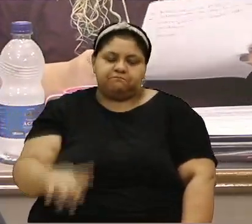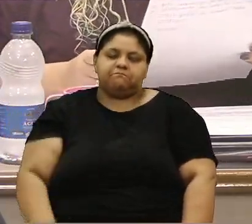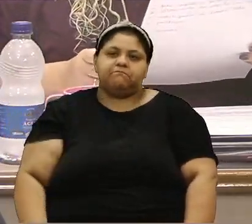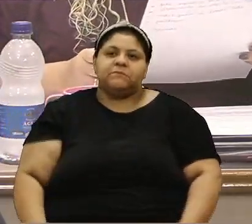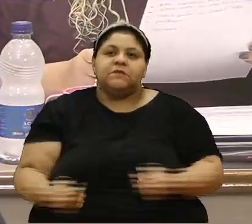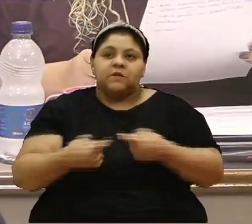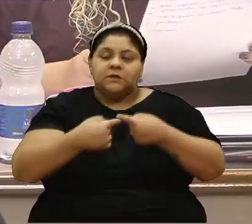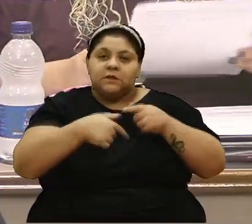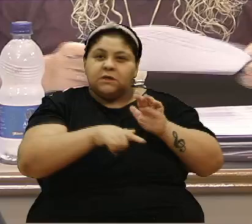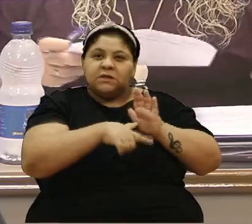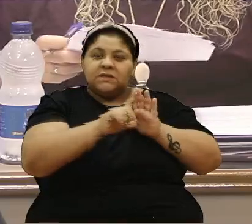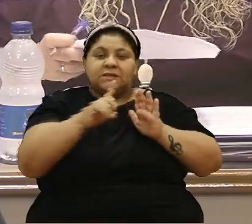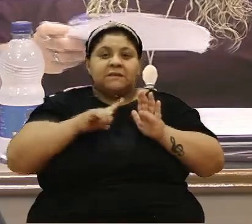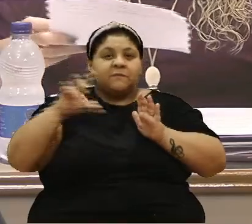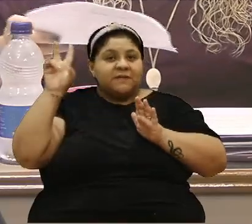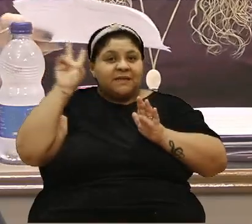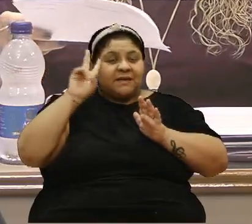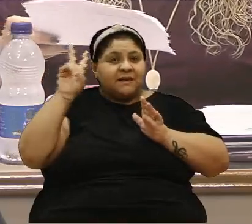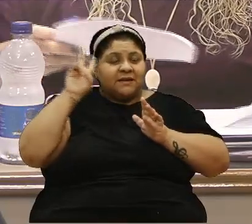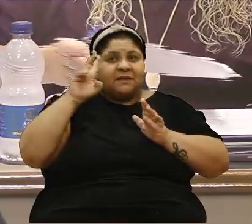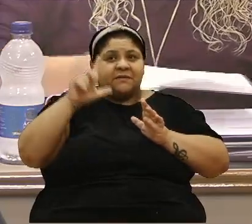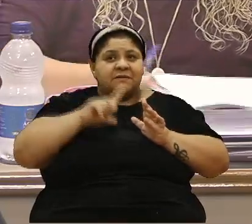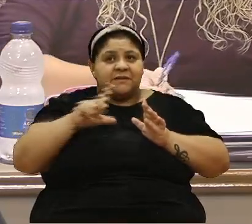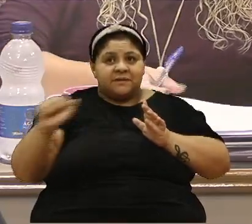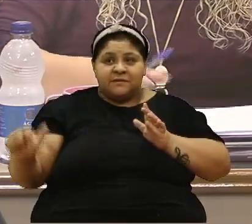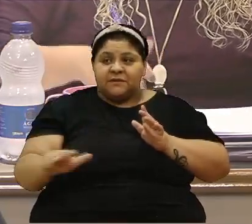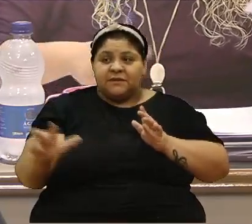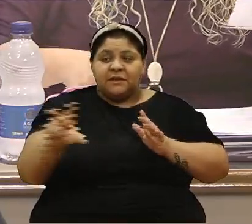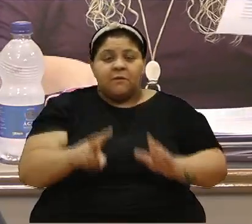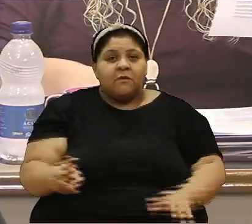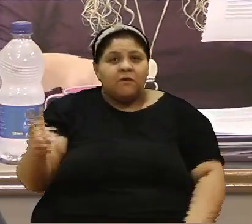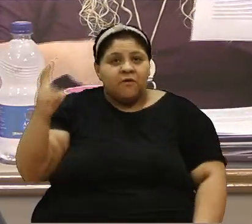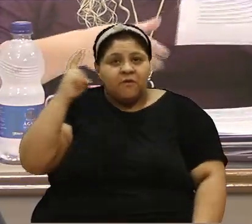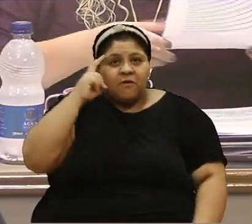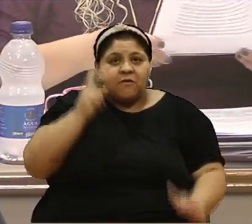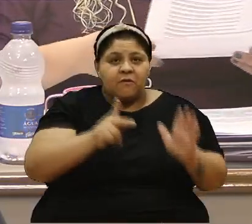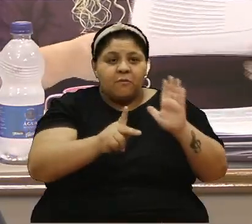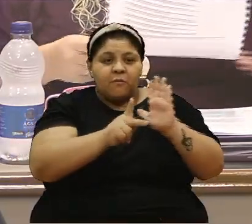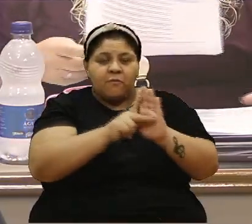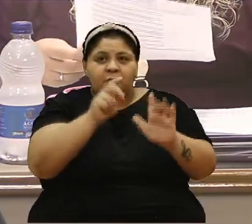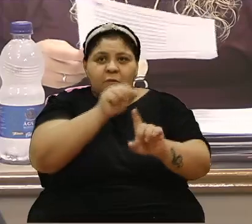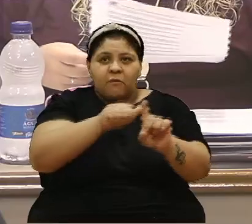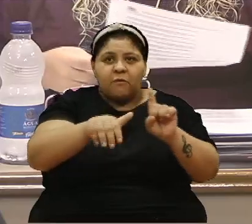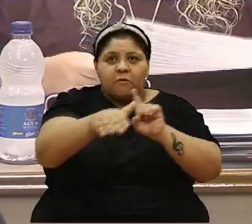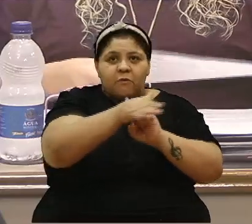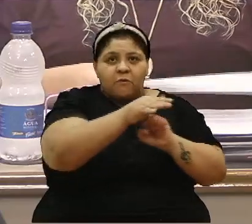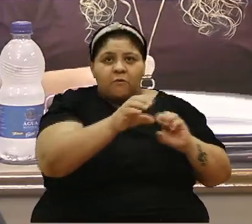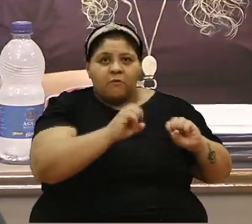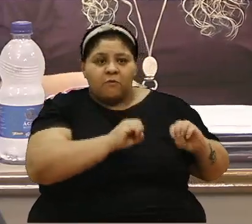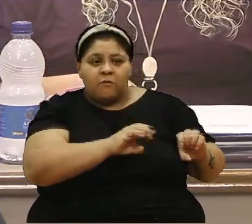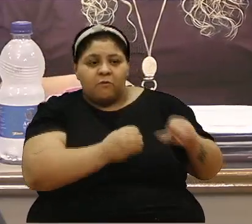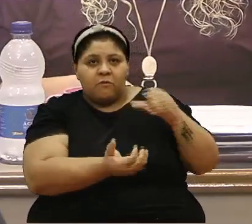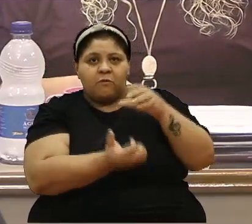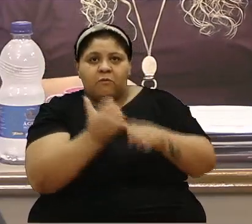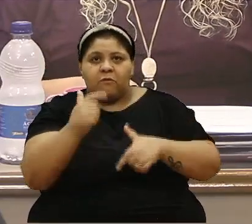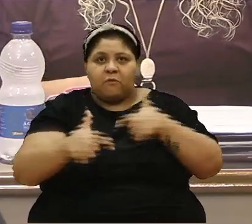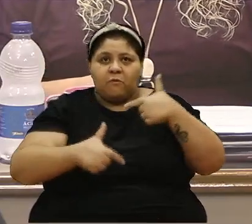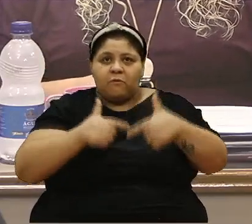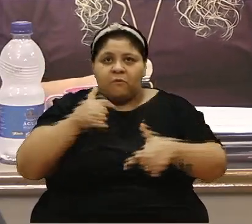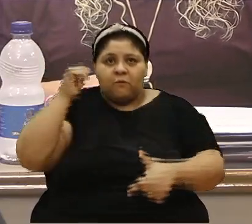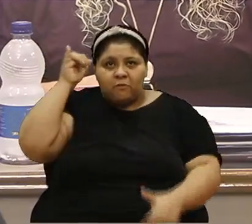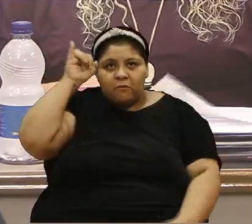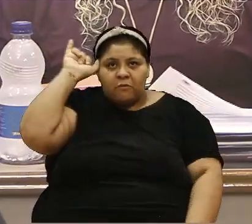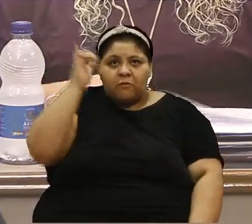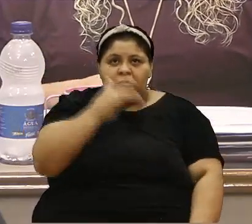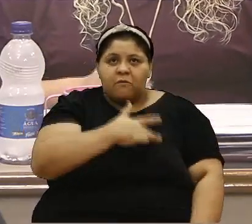mais nada, nós temos que lembrar que nós temos que valorizar a cultura, projetos sociais, educação, a geração de emprego, a prevenção da